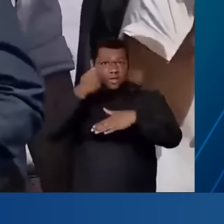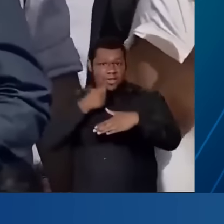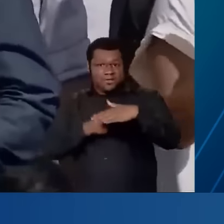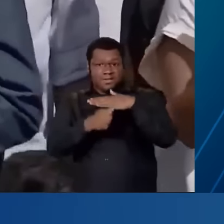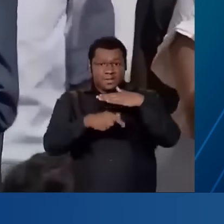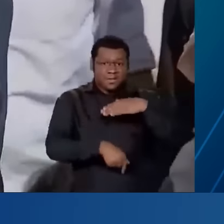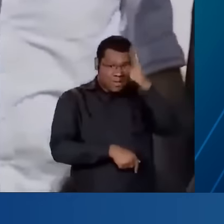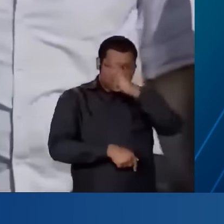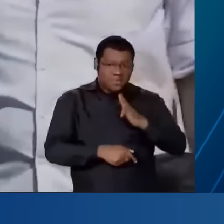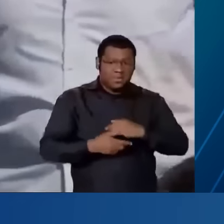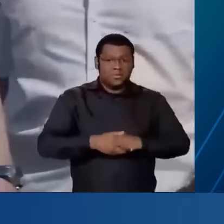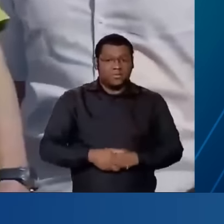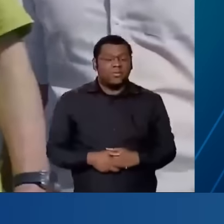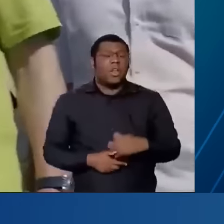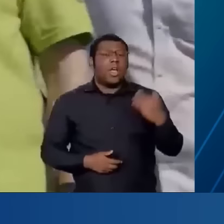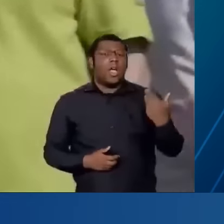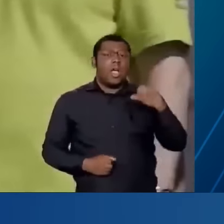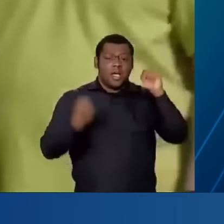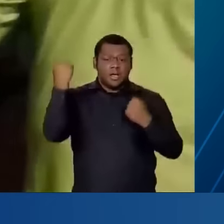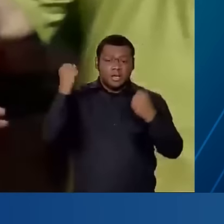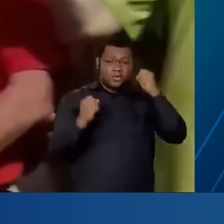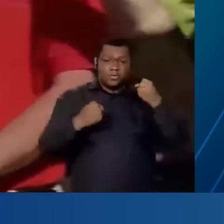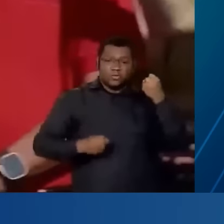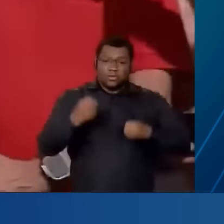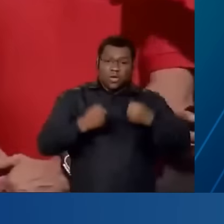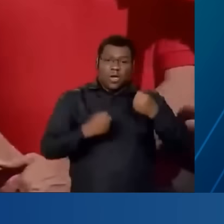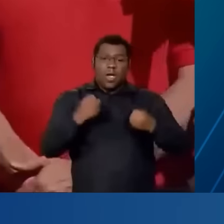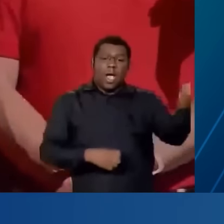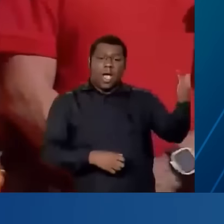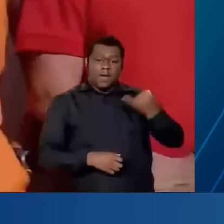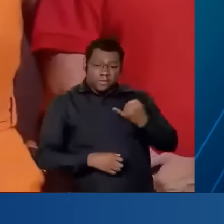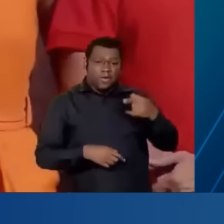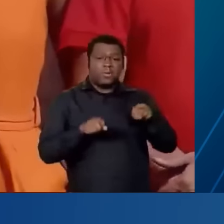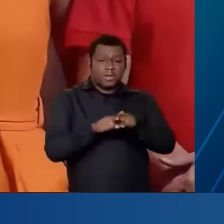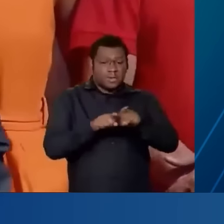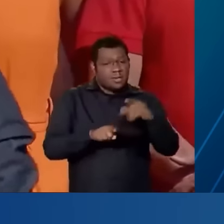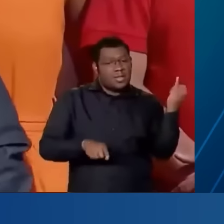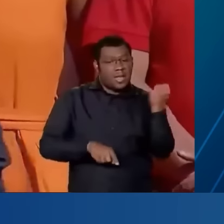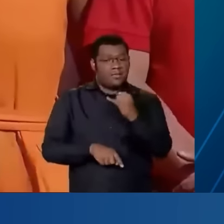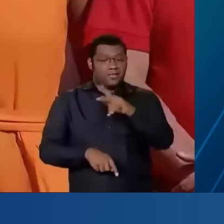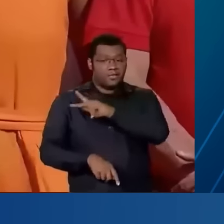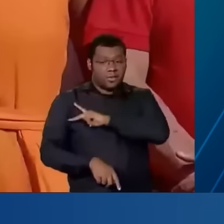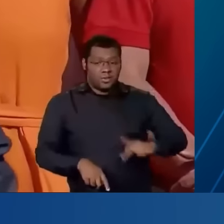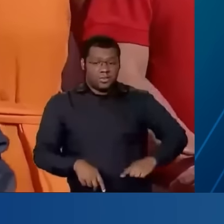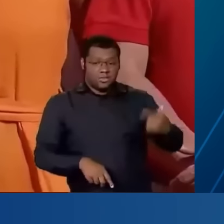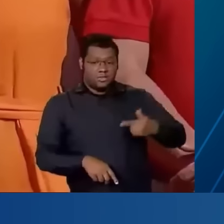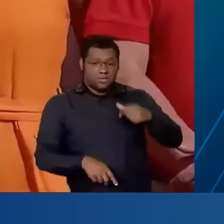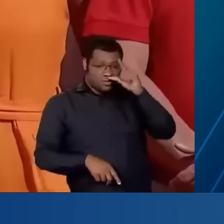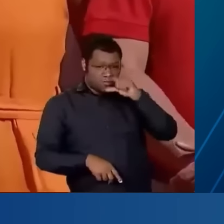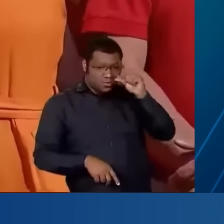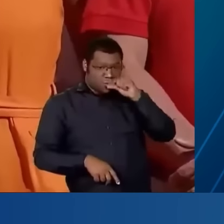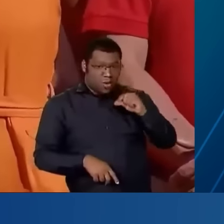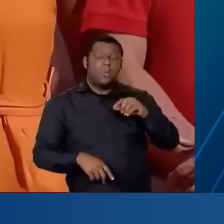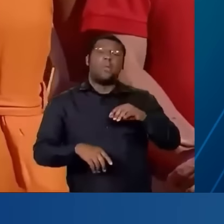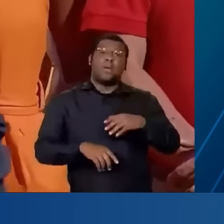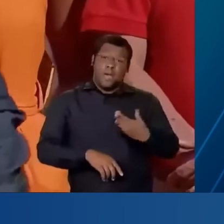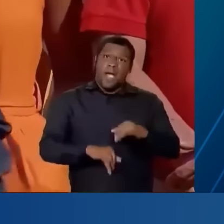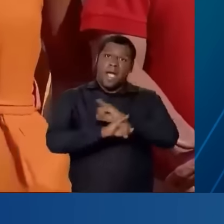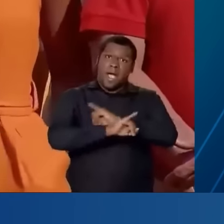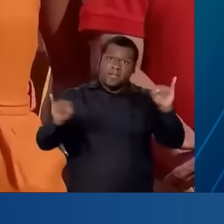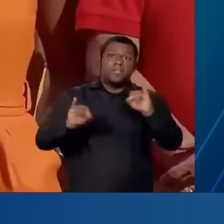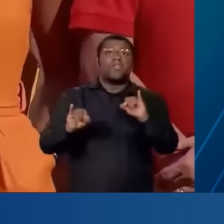automobilística anunciou para o Alckmin e para mim na Anfávia investimento de 129 bilhões de